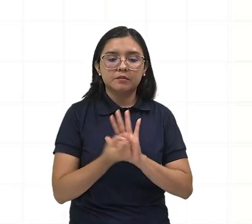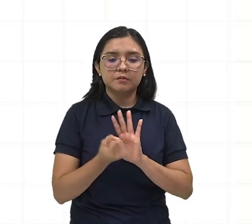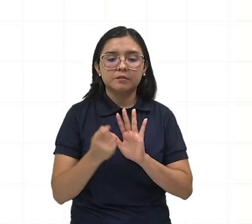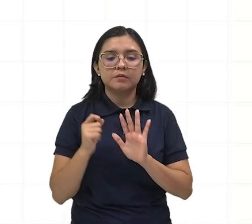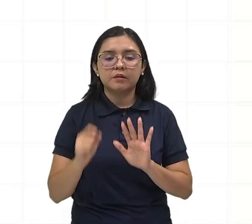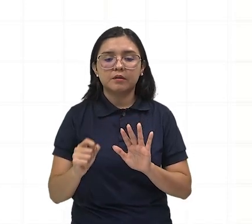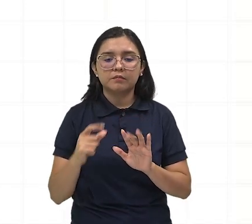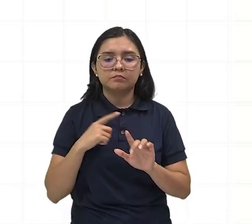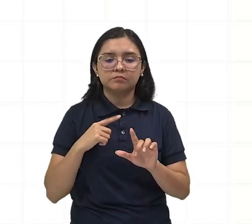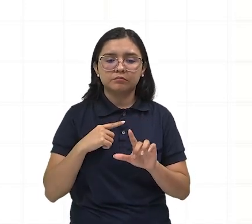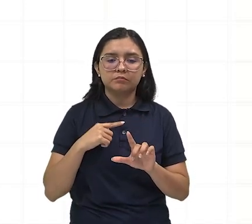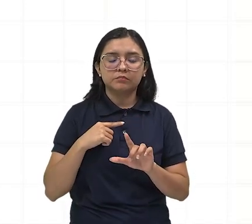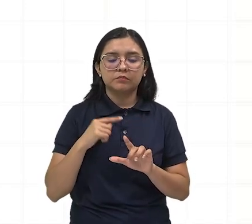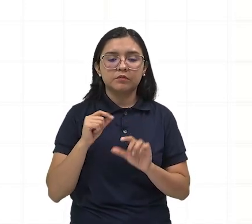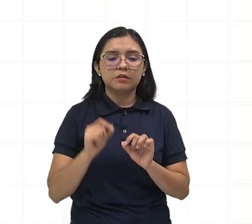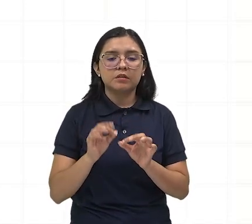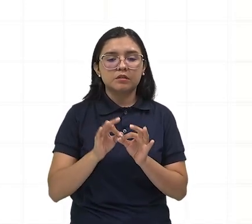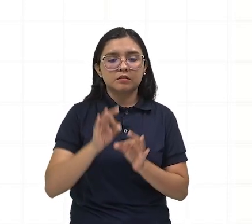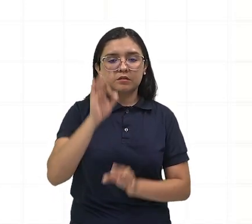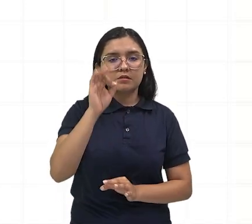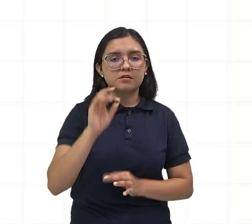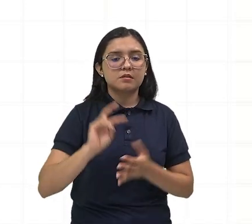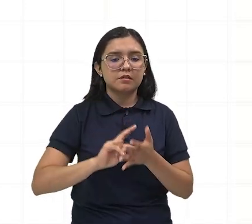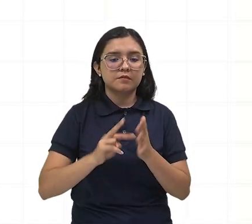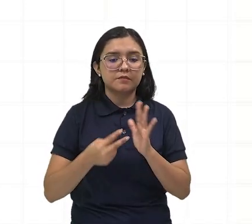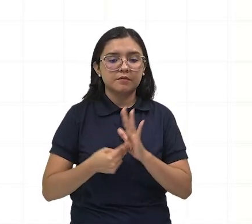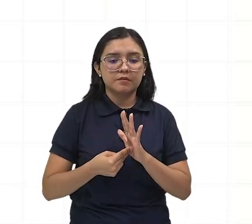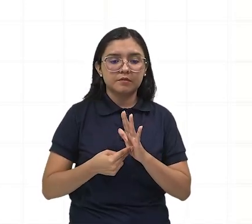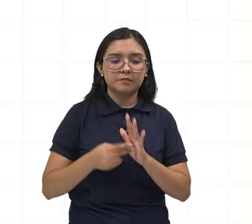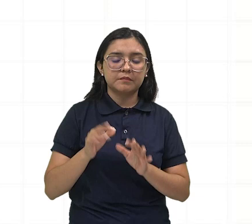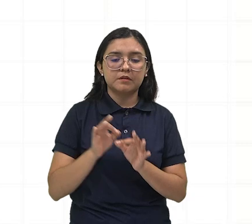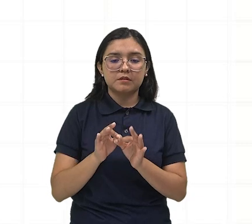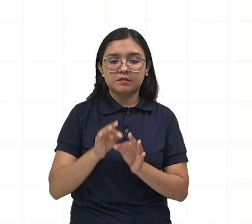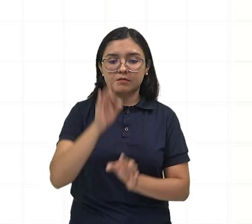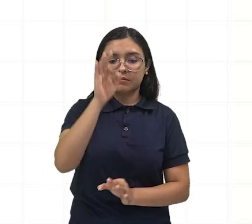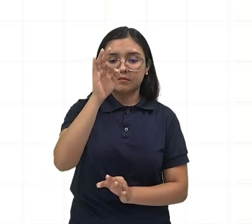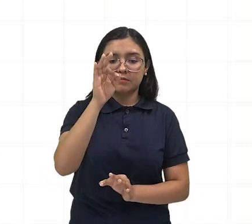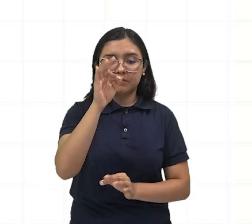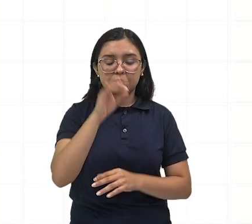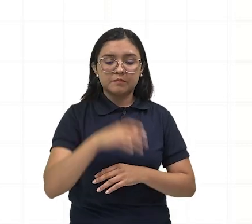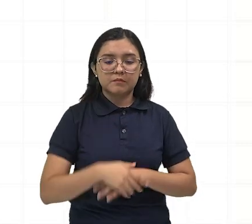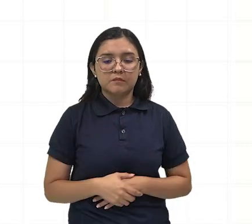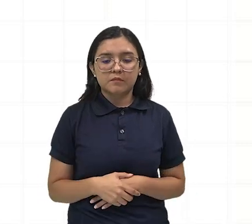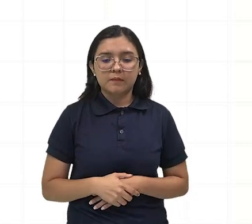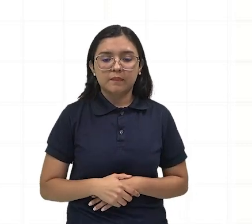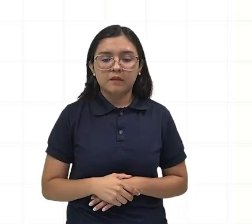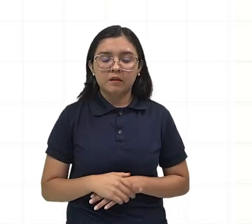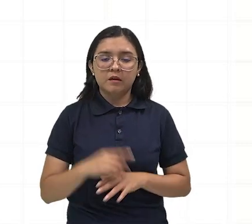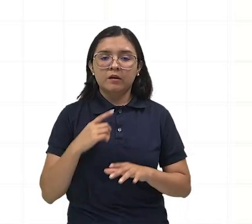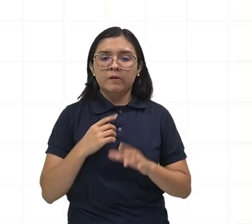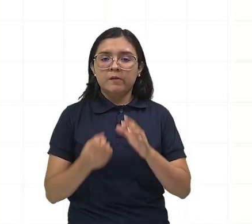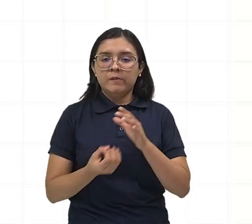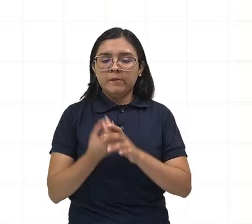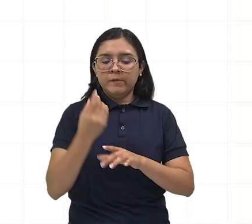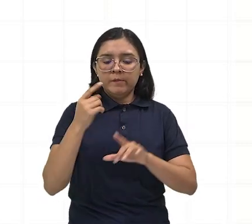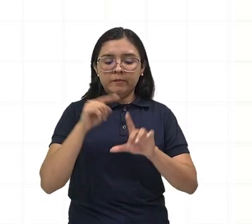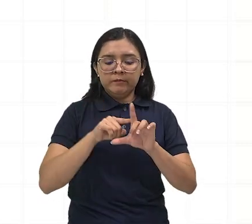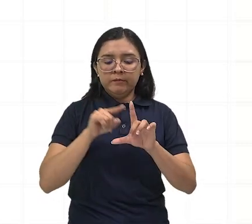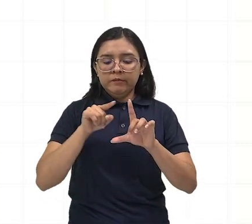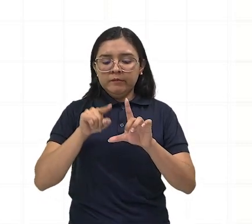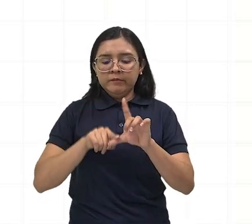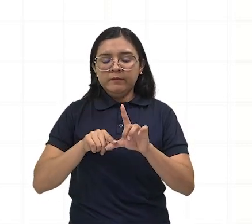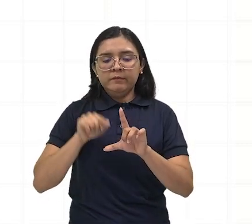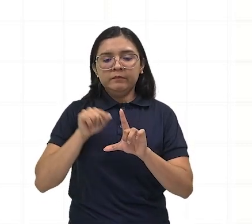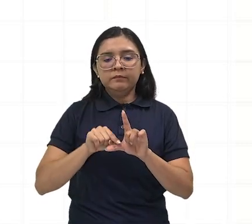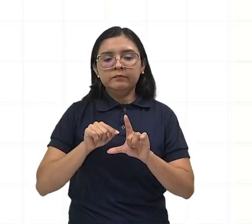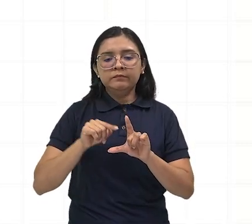dizendo que, o que esse símbolo significa? Que essa altura, ela está formando o ângulo de 90 graus